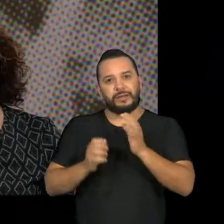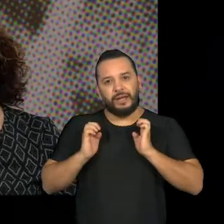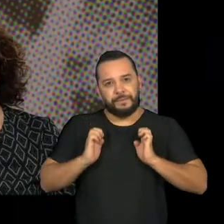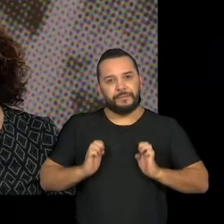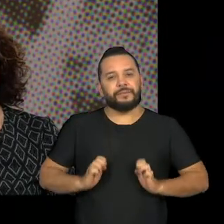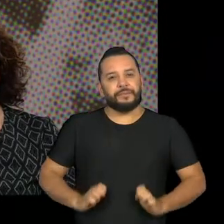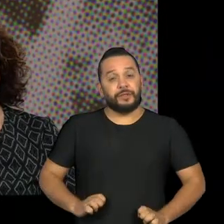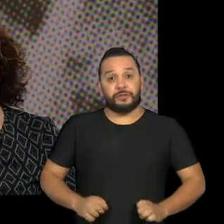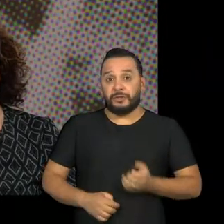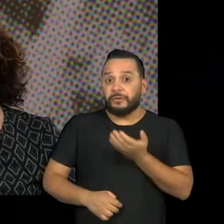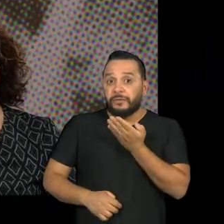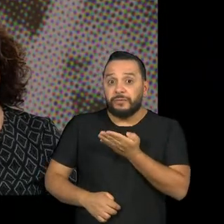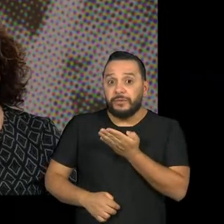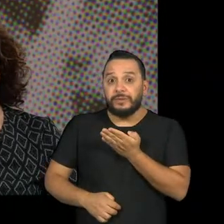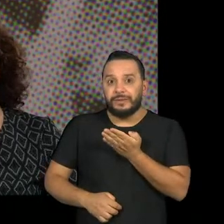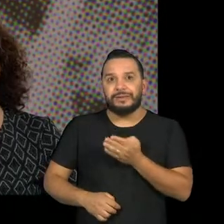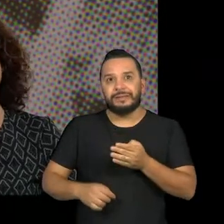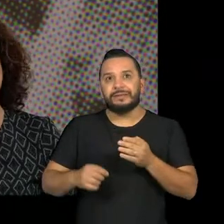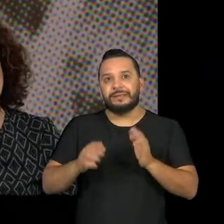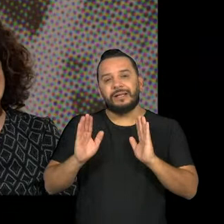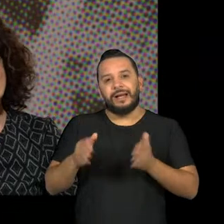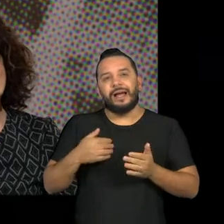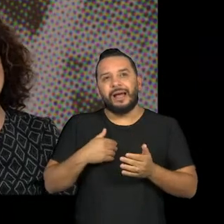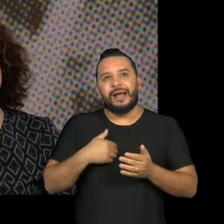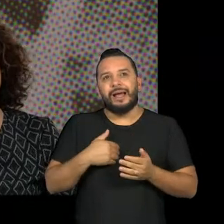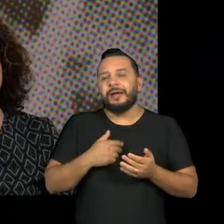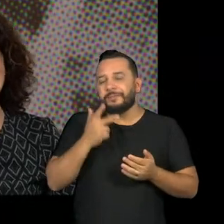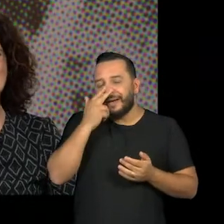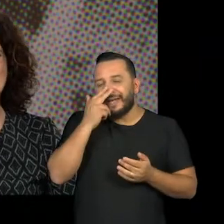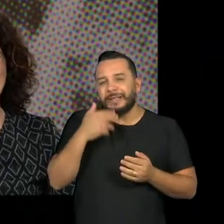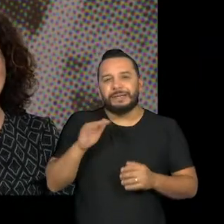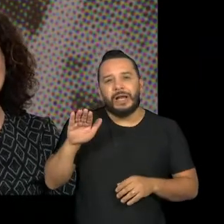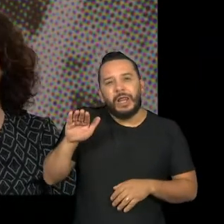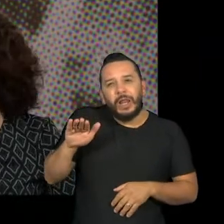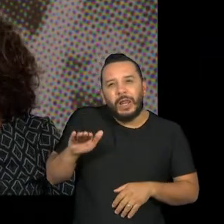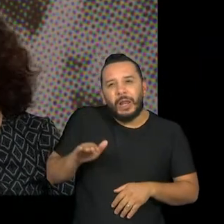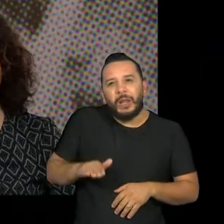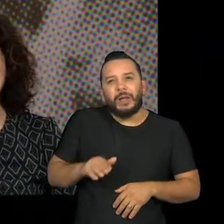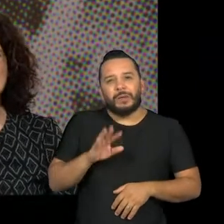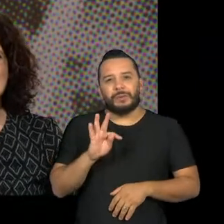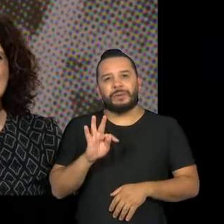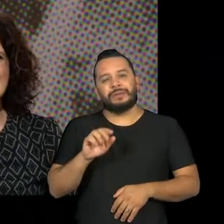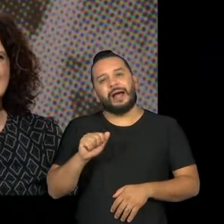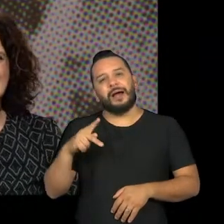era ainda uma das Juquinhas do Tapa. A gente brincava com isso por causa do Noviço,